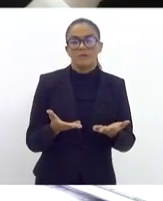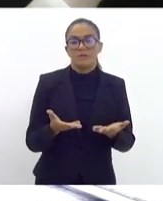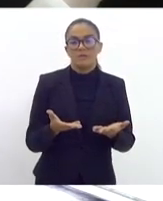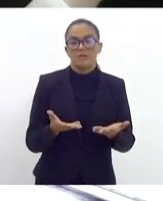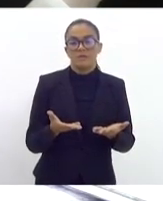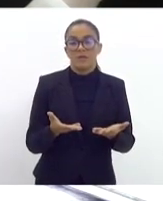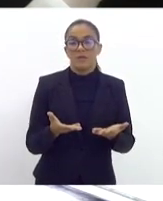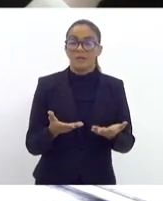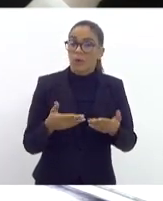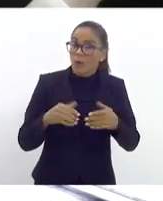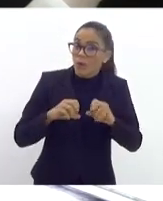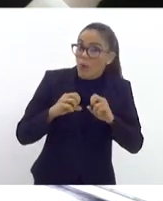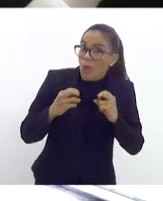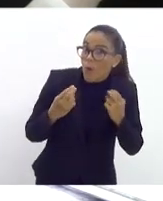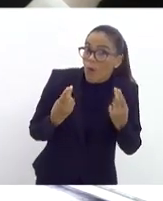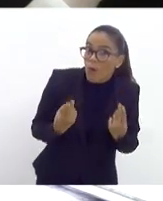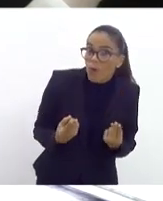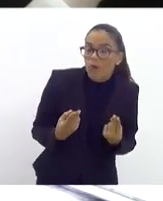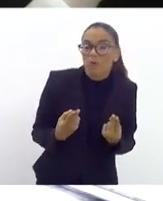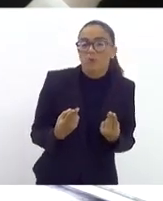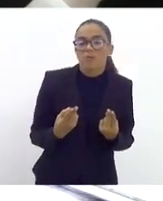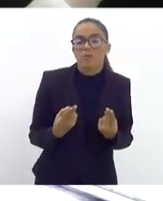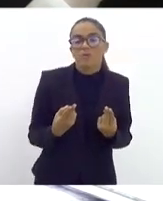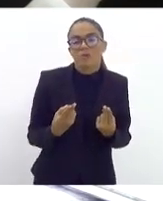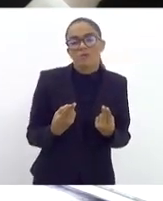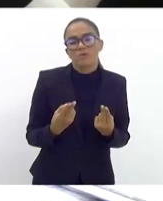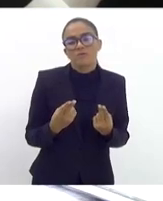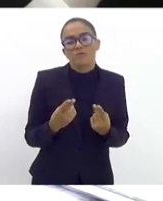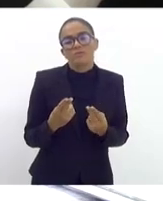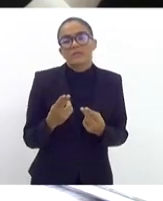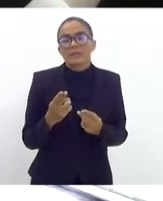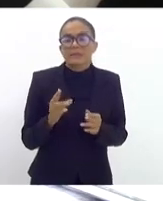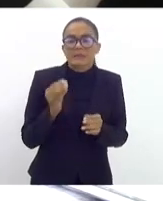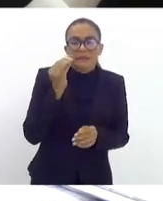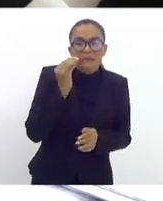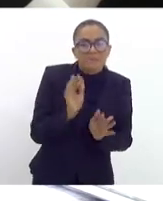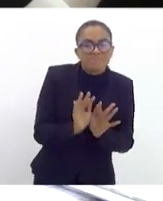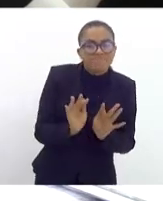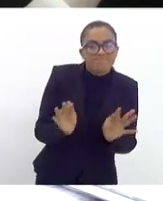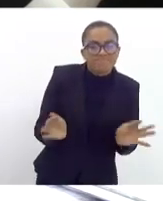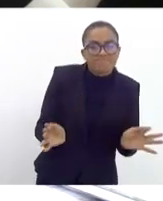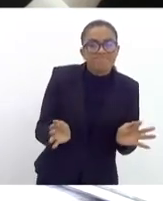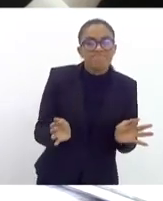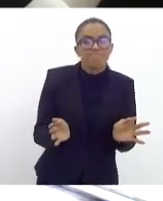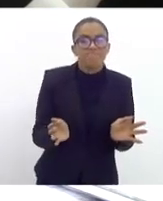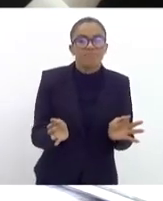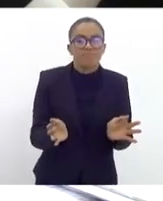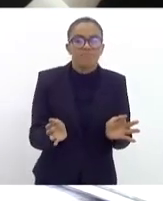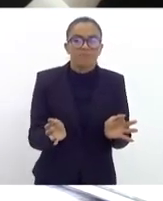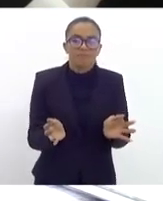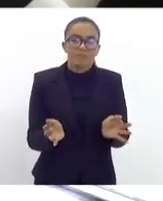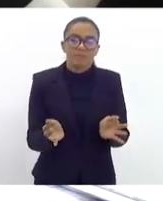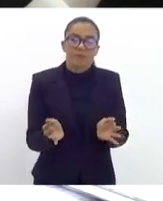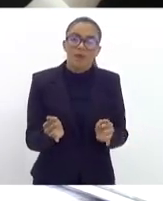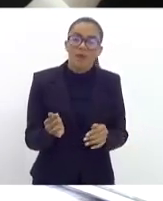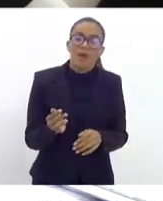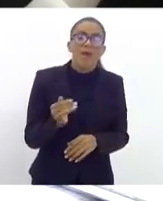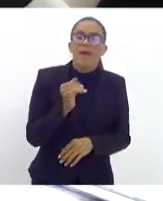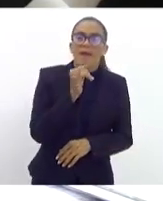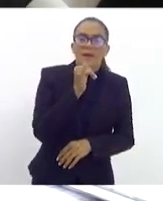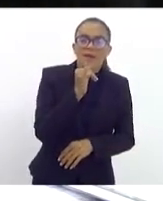ou então pelo menos atenuasse né quando fosse